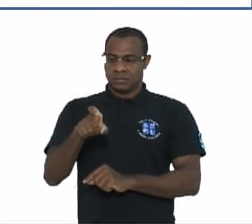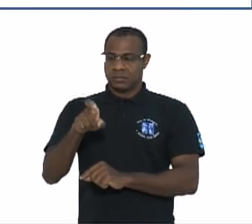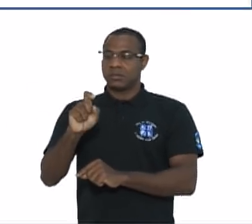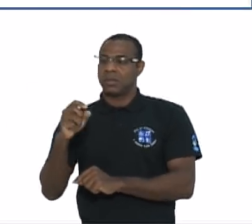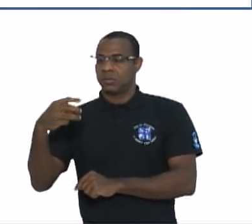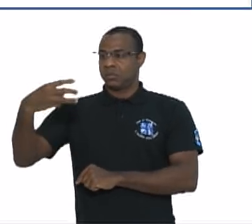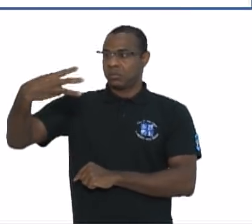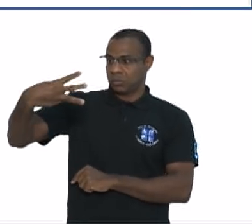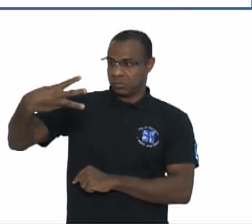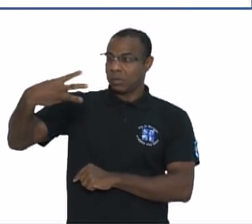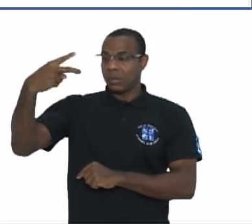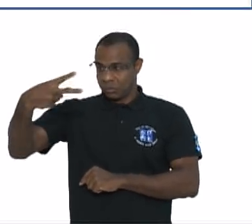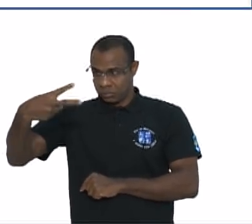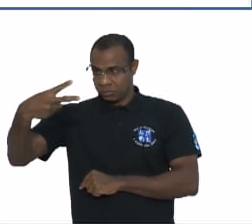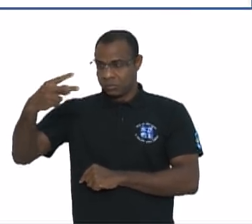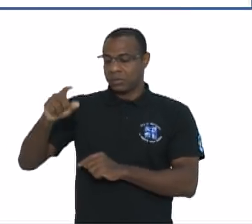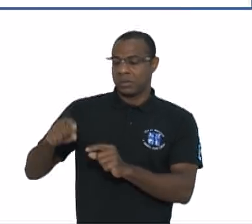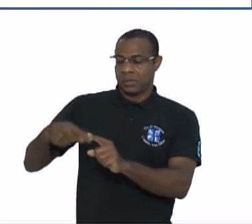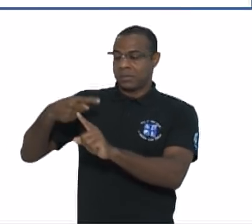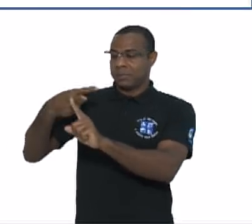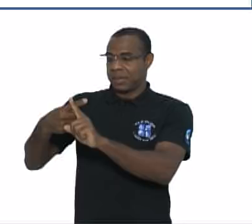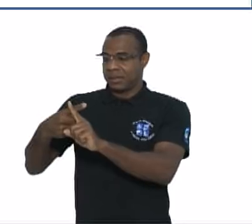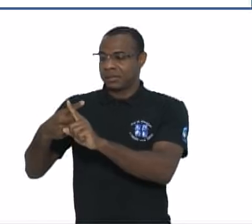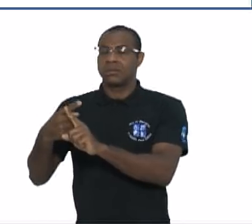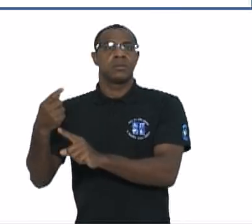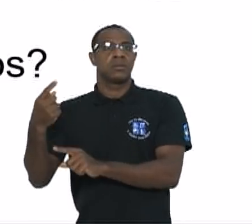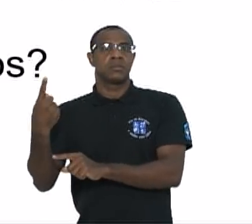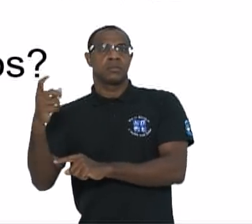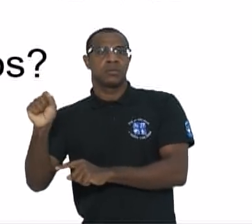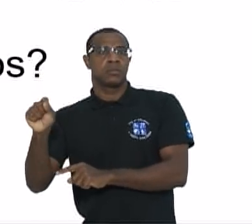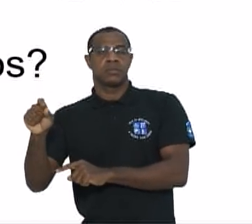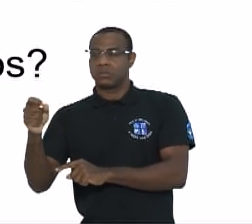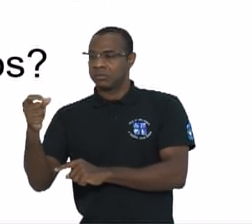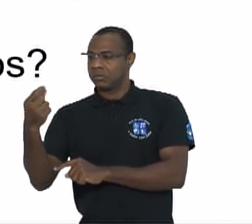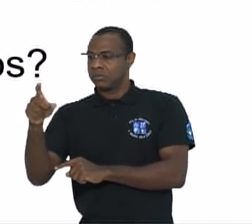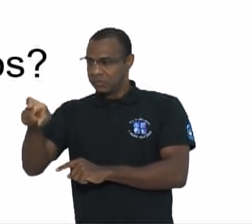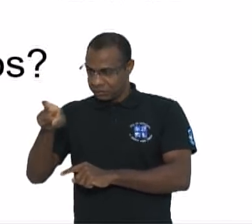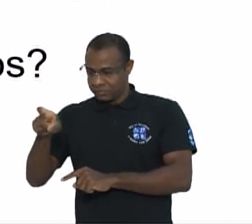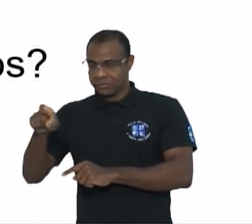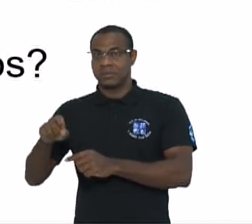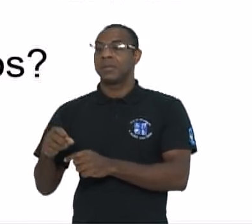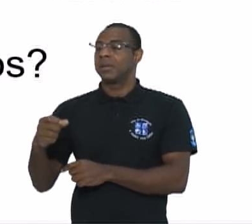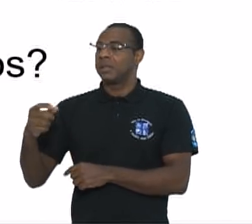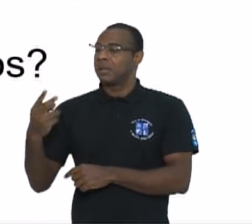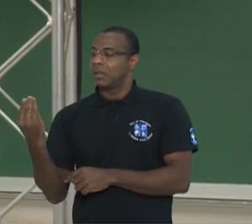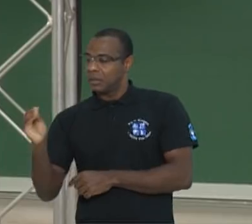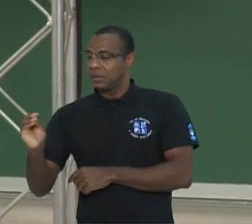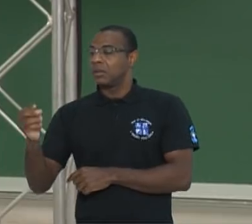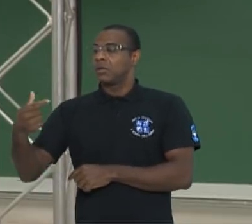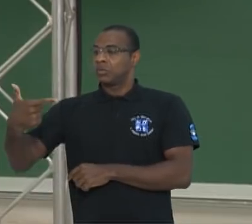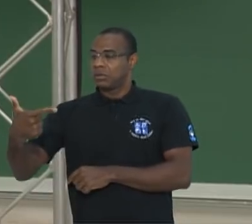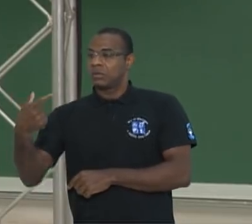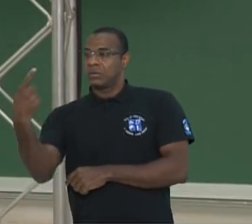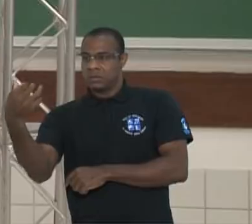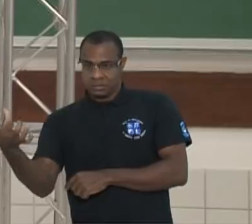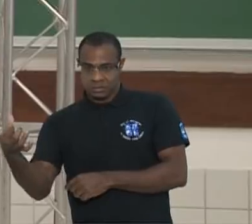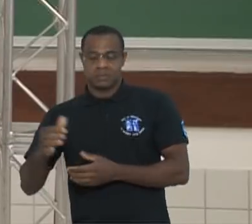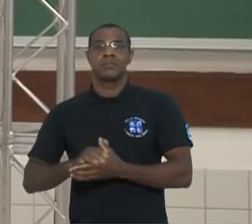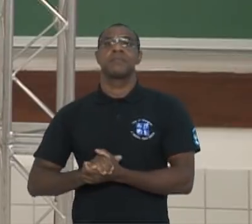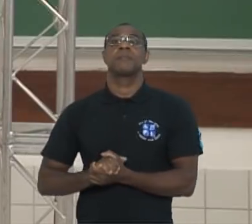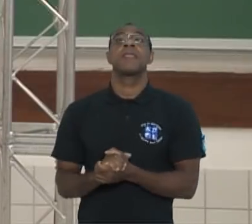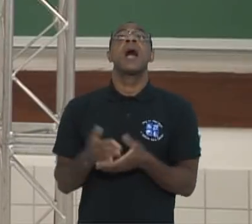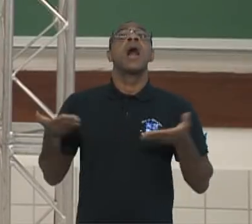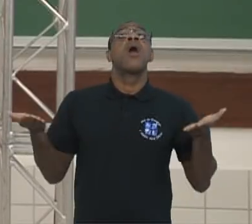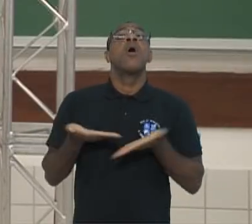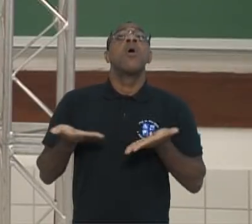mais 108x e mais 216. E agora, nesta aula? Então, nesta aula, nós